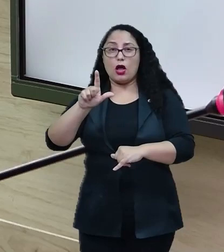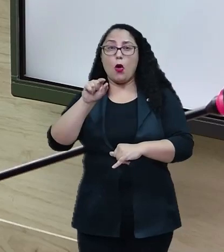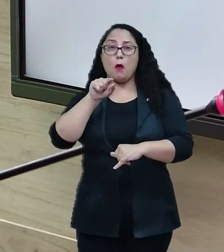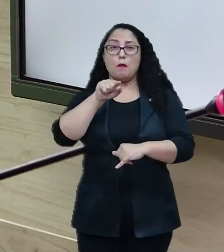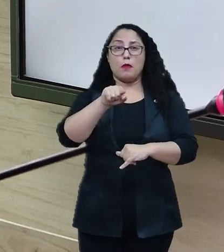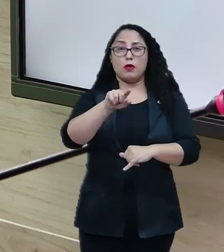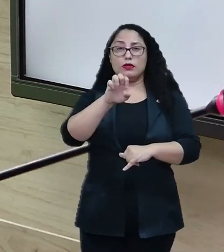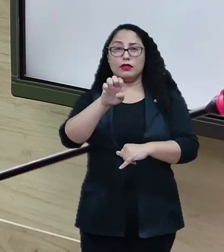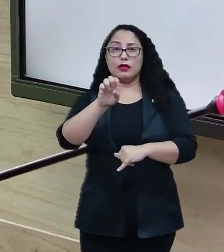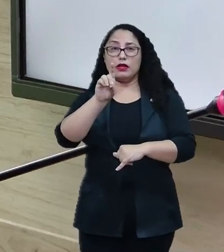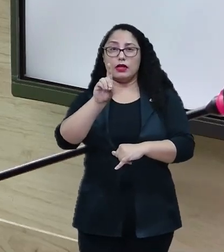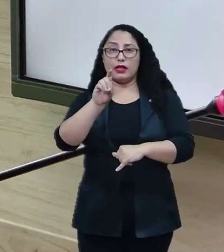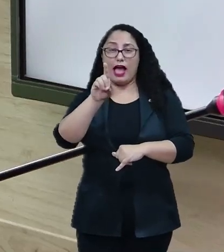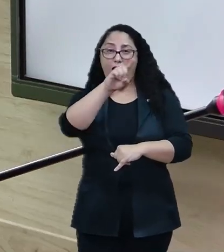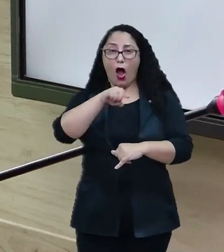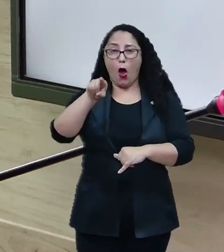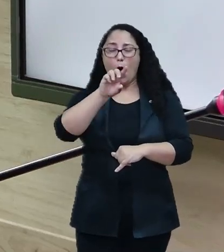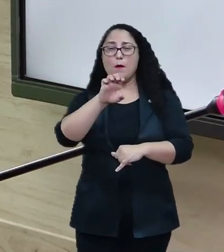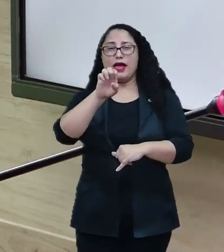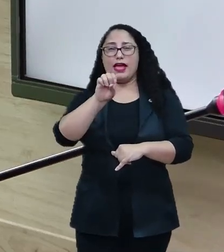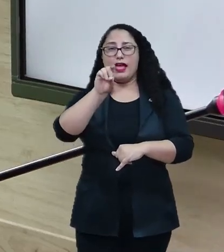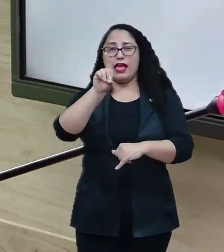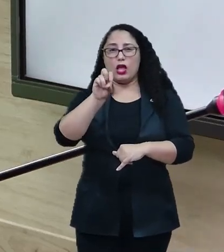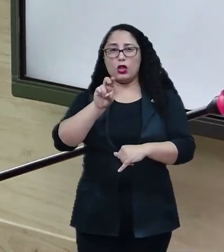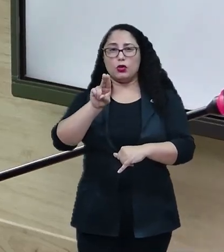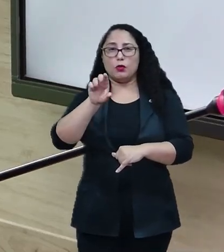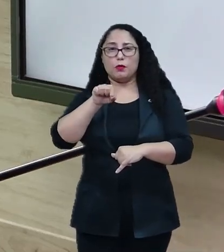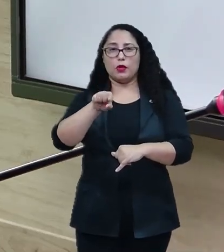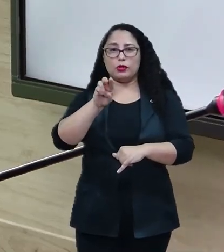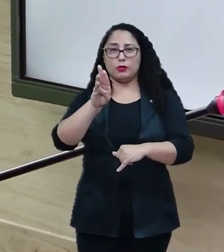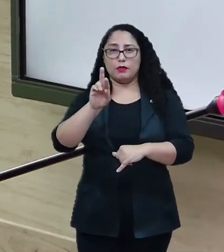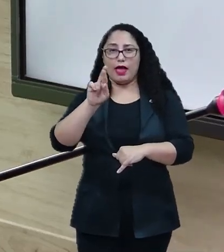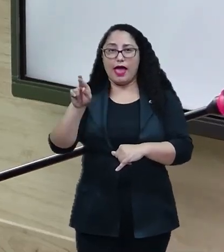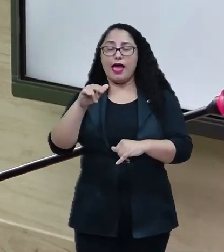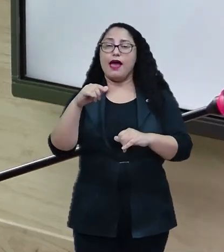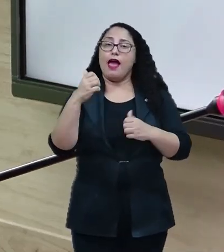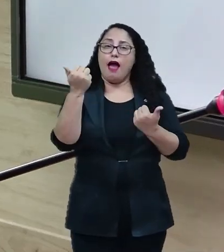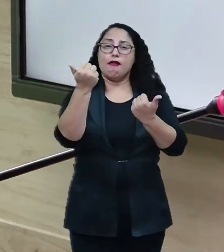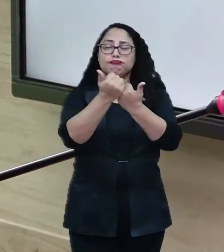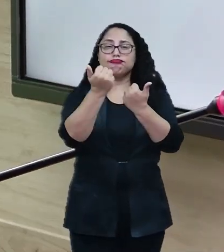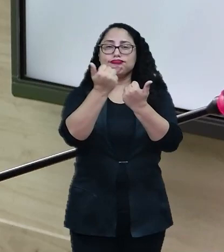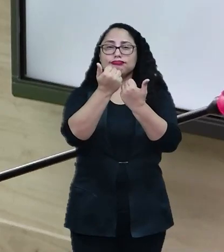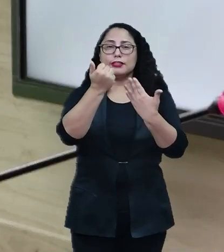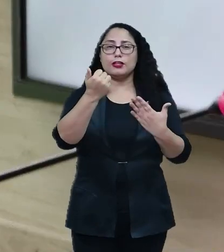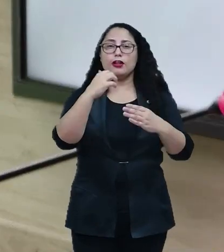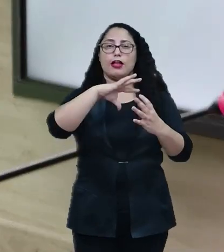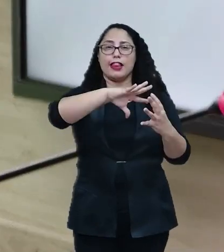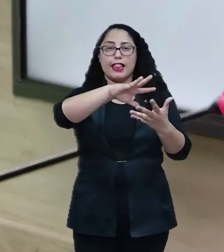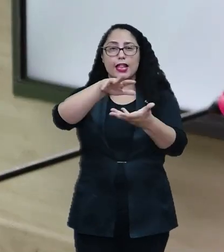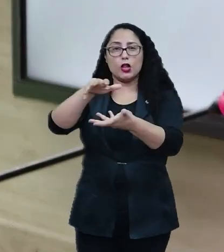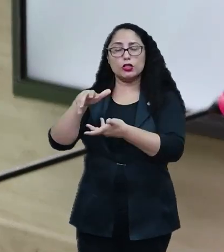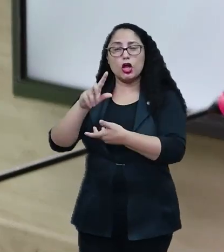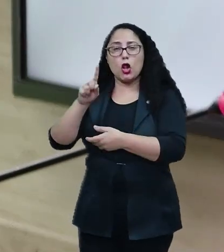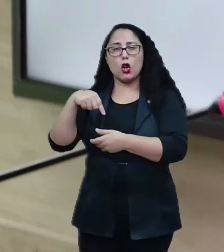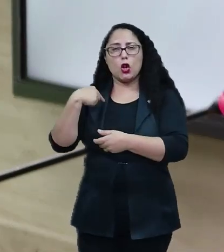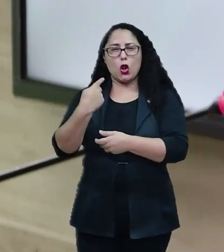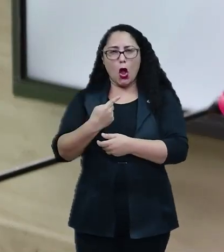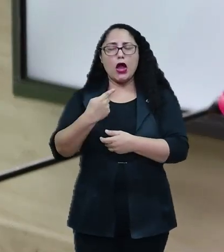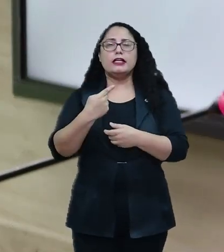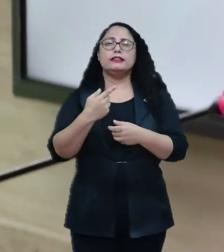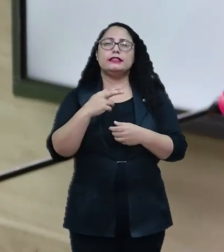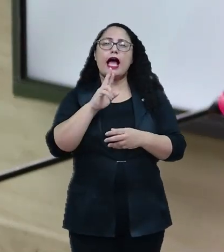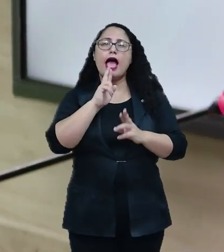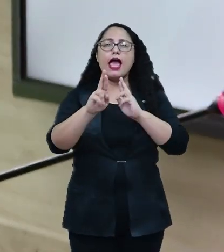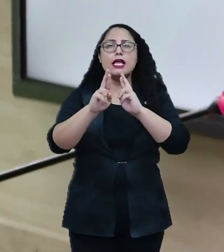internacional@ifb.edu.br, internacional@ifb.edu.br, o e-mail da assessoria internacional, né? Que a gente sempre está